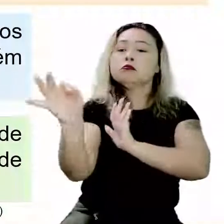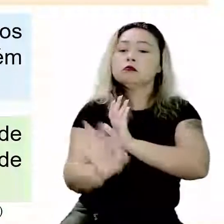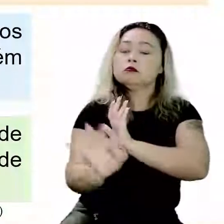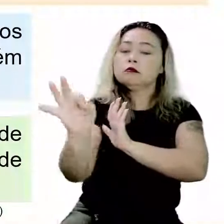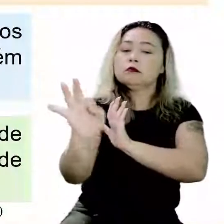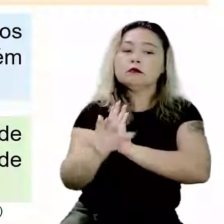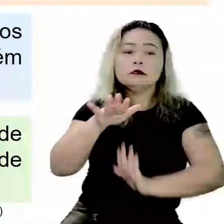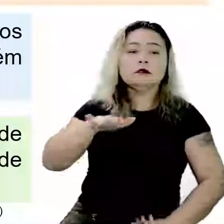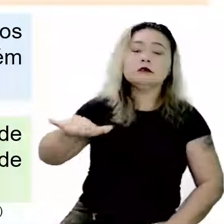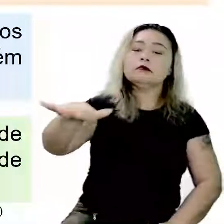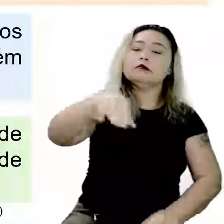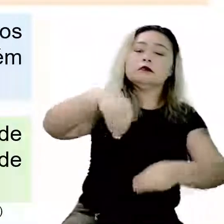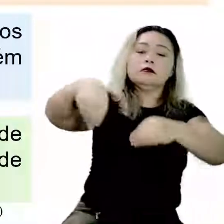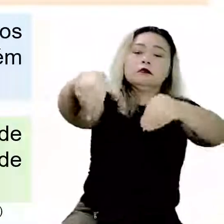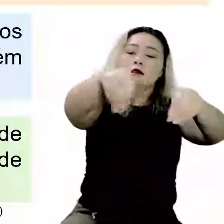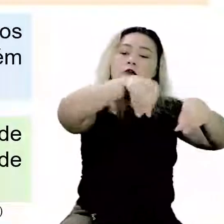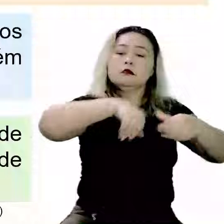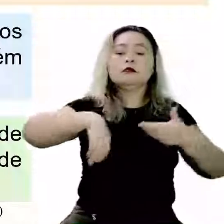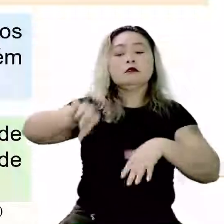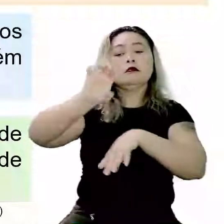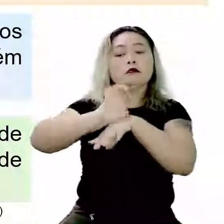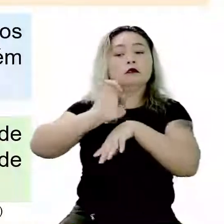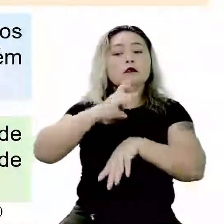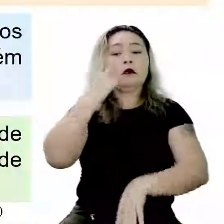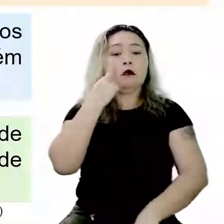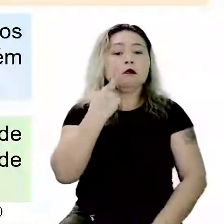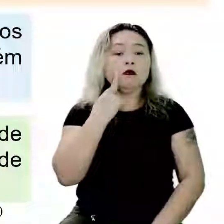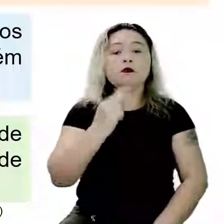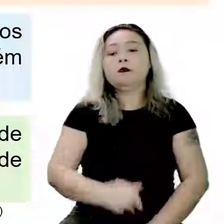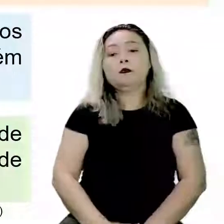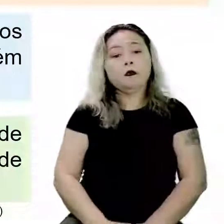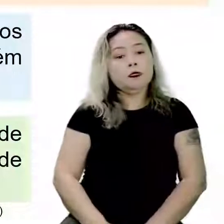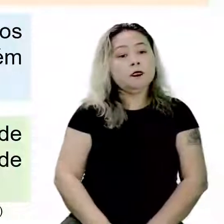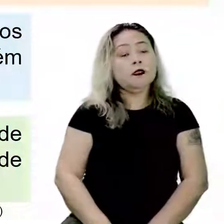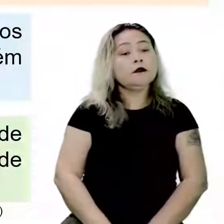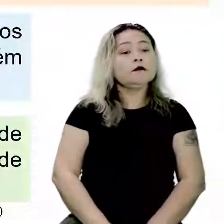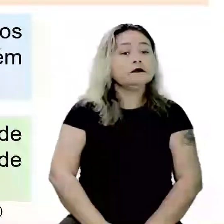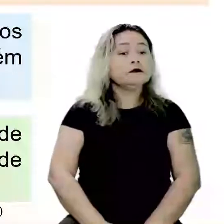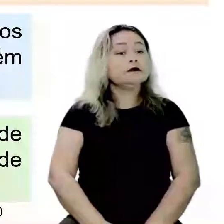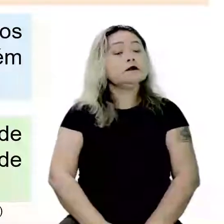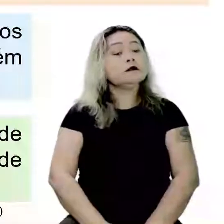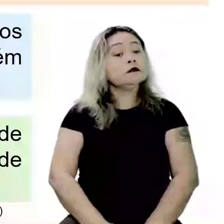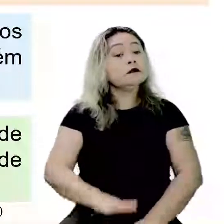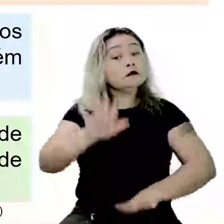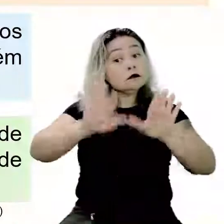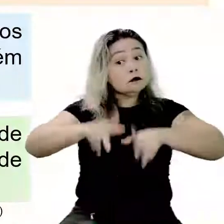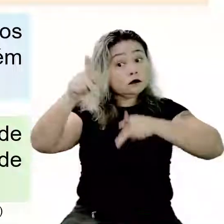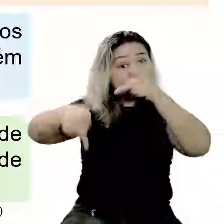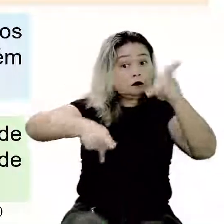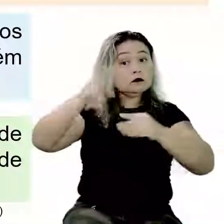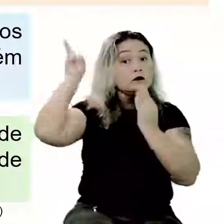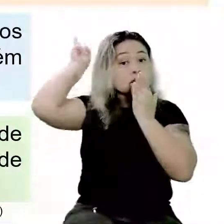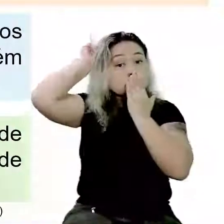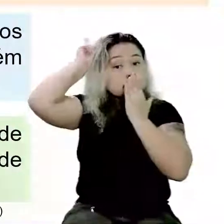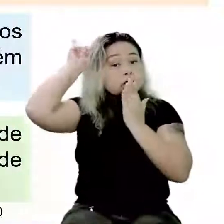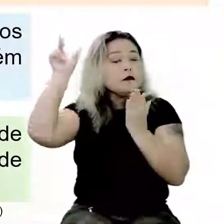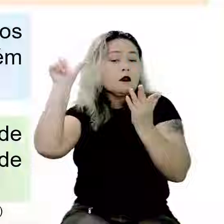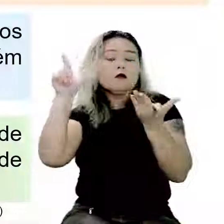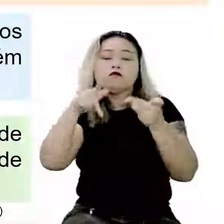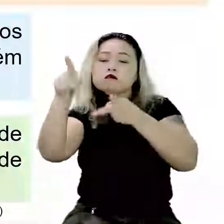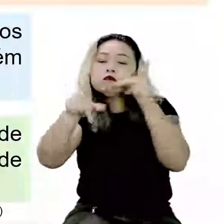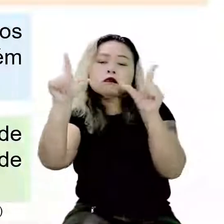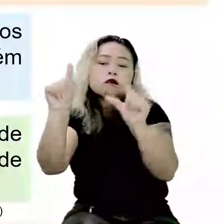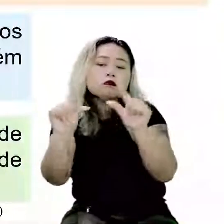20% da superfície do território de Rondônia. Beleza. Alguns povos têm